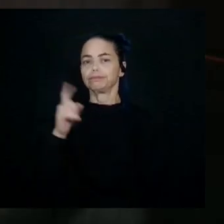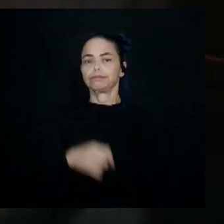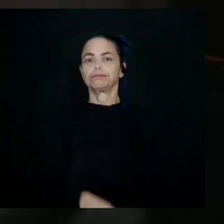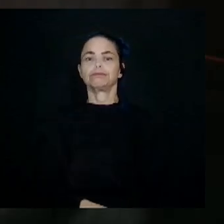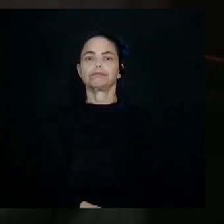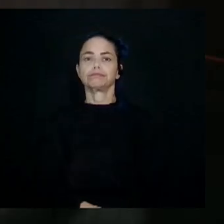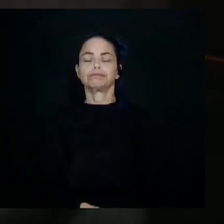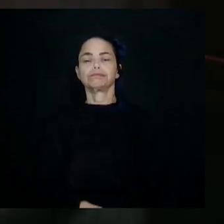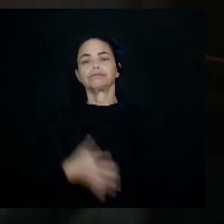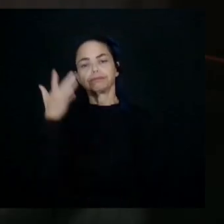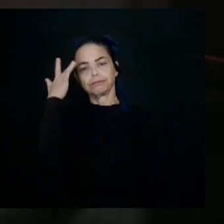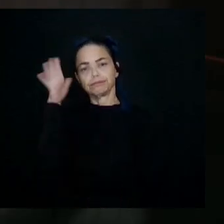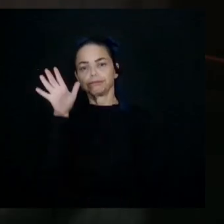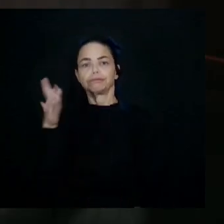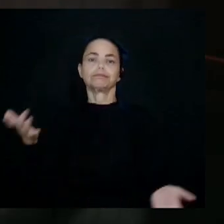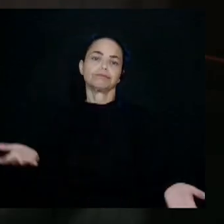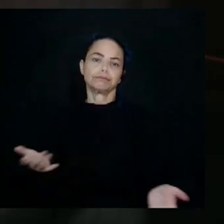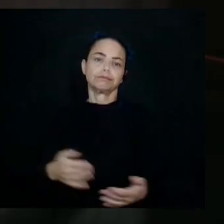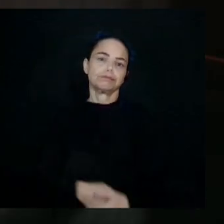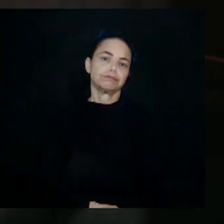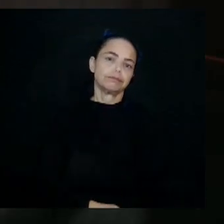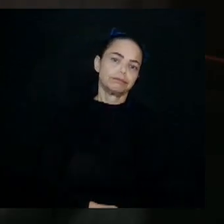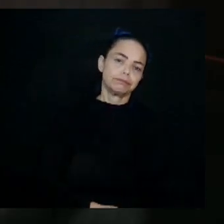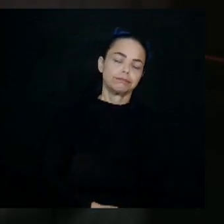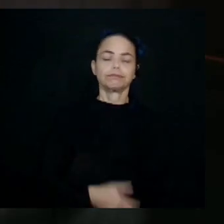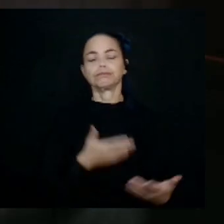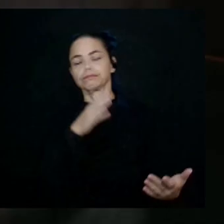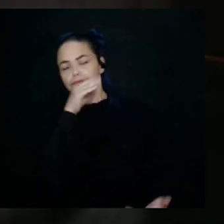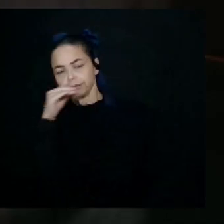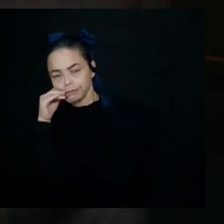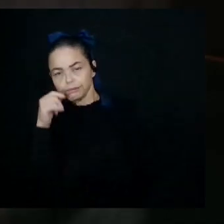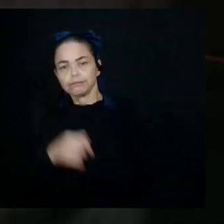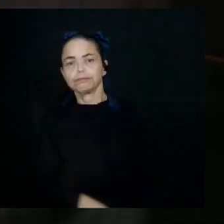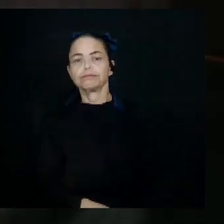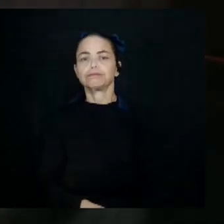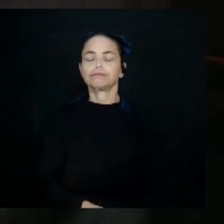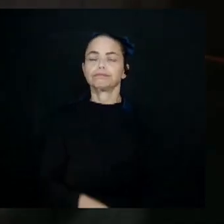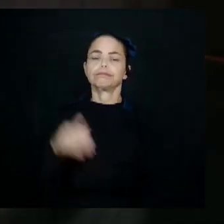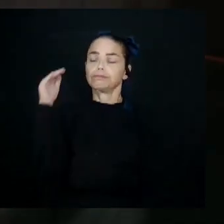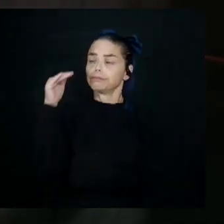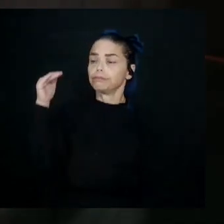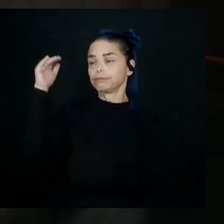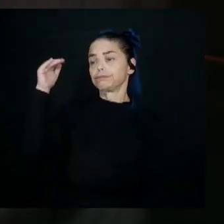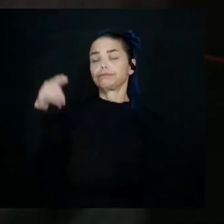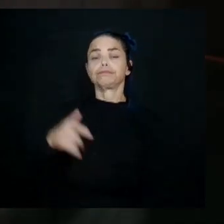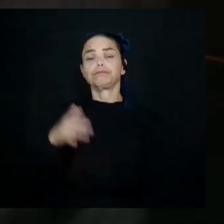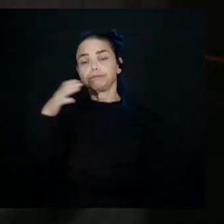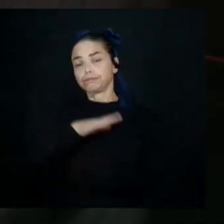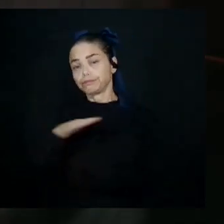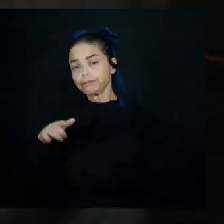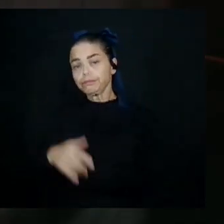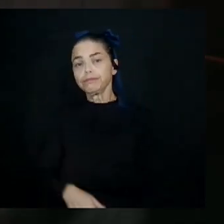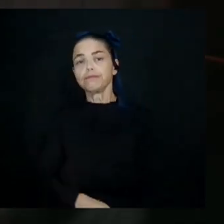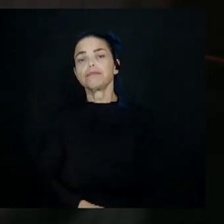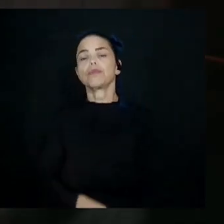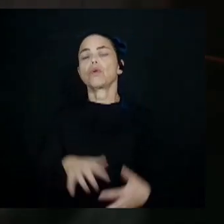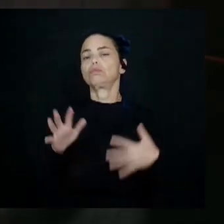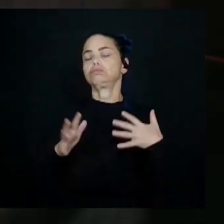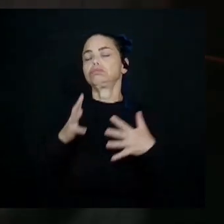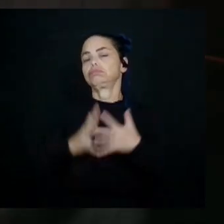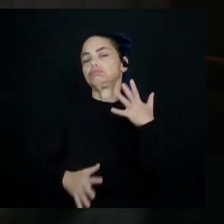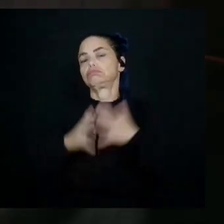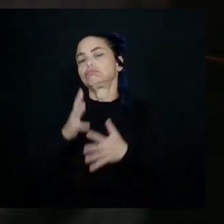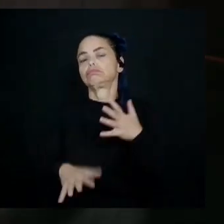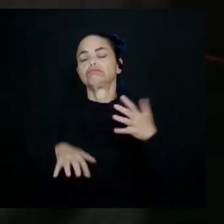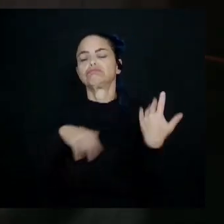sabe o que ela é, se ela é um adolescente, se ela já tá chegando na fase adulta, a criança também já não sabe mais o que ela é aquela confusão total, e você